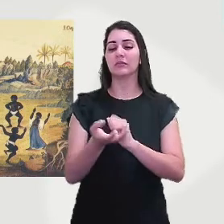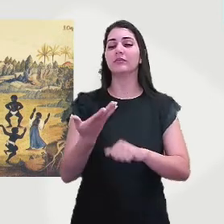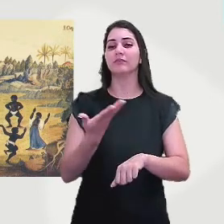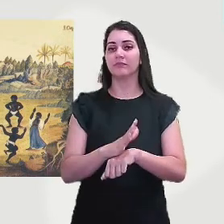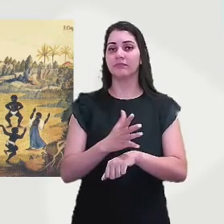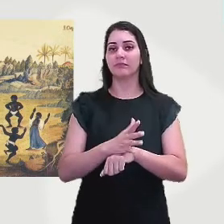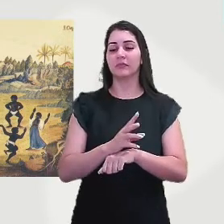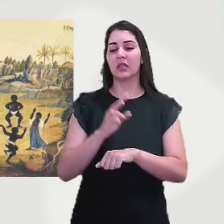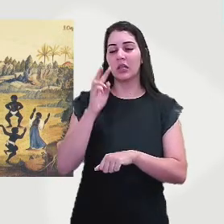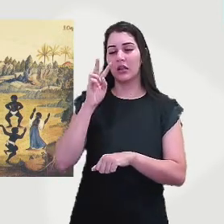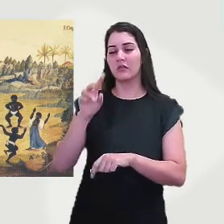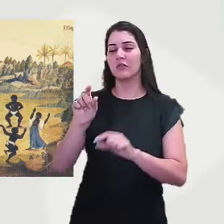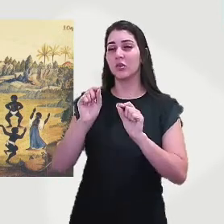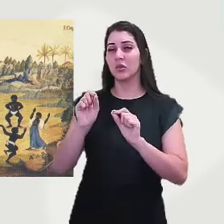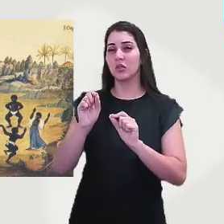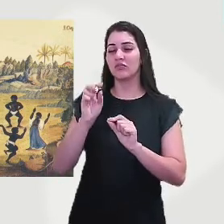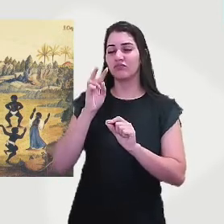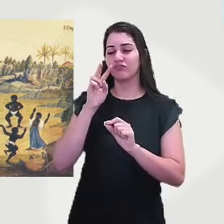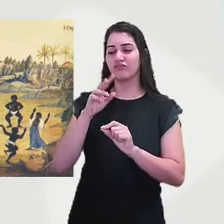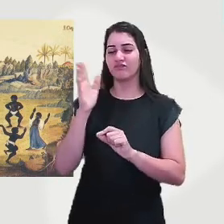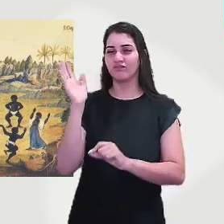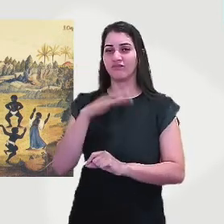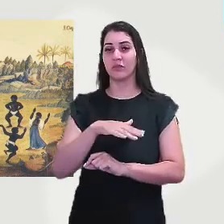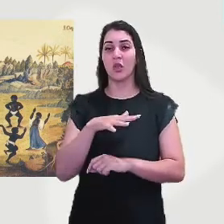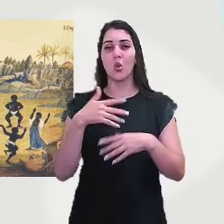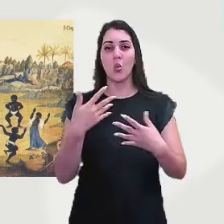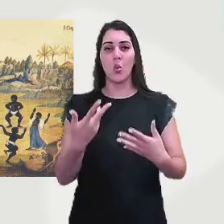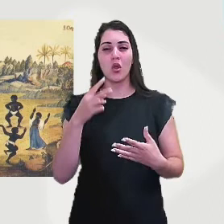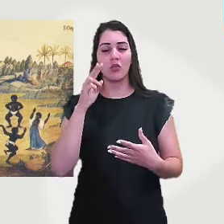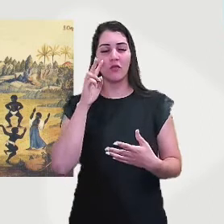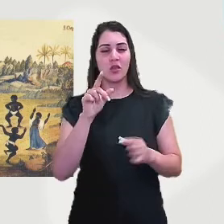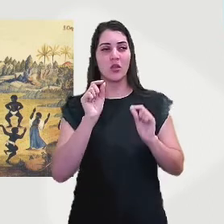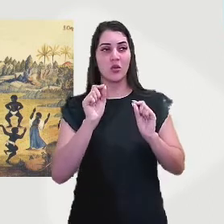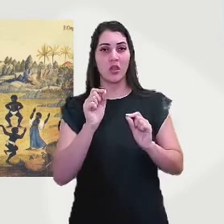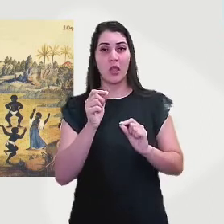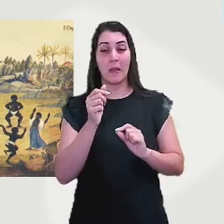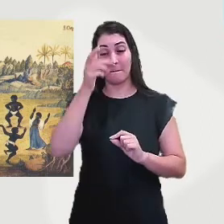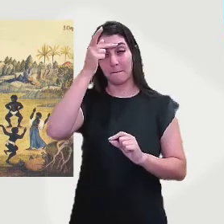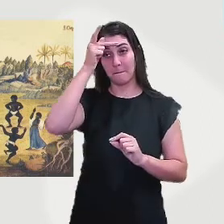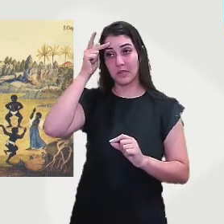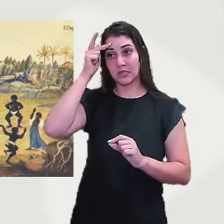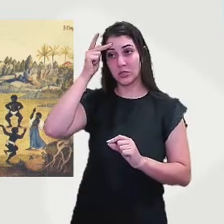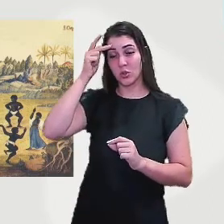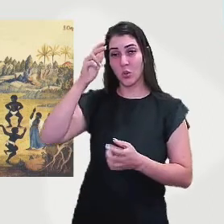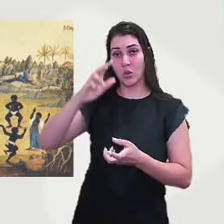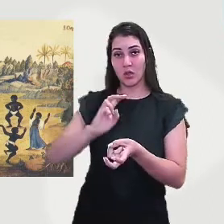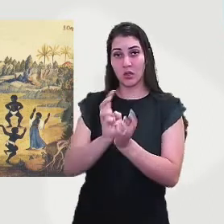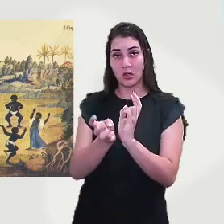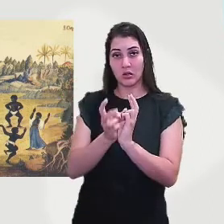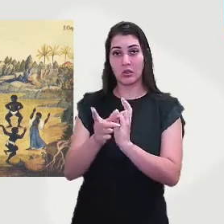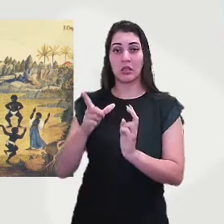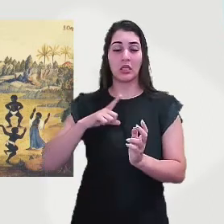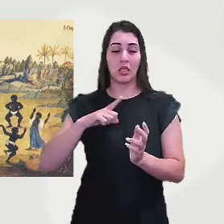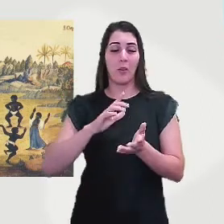E era visto com mais olhos. Quando dizia, olha, fulano é capoeirista, era um preconceito